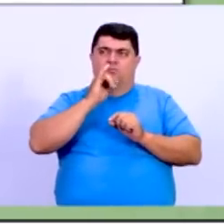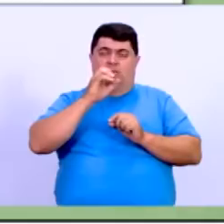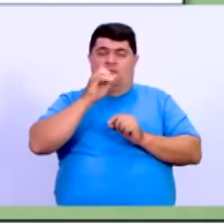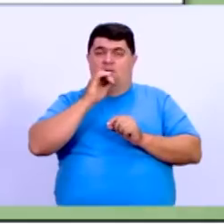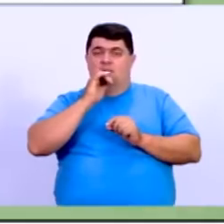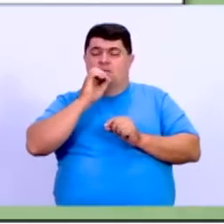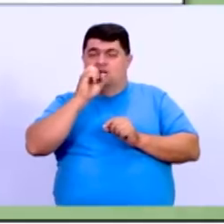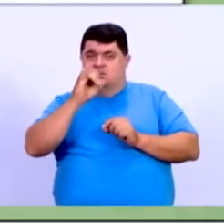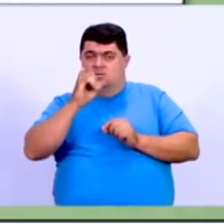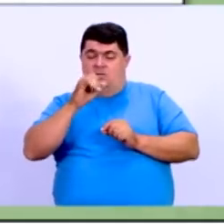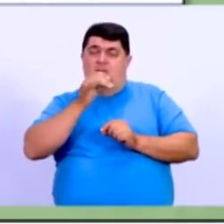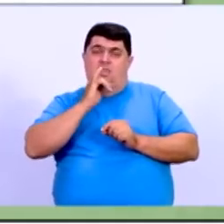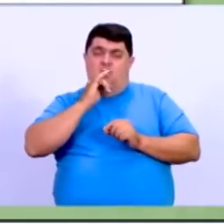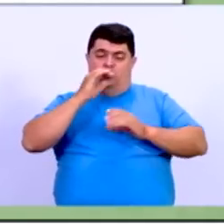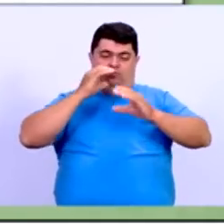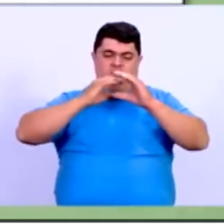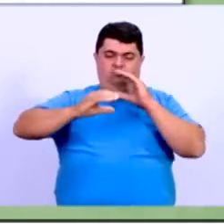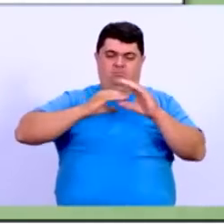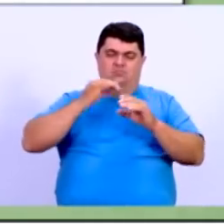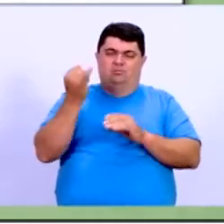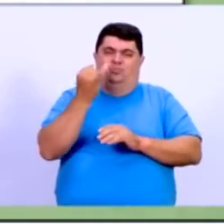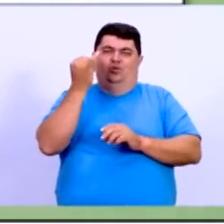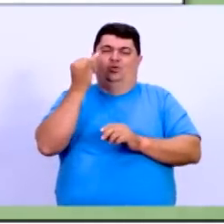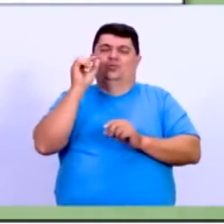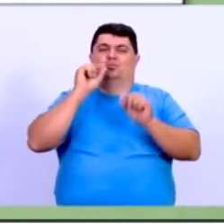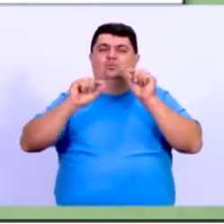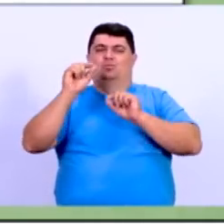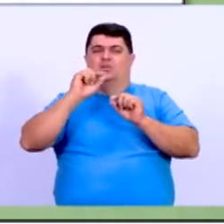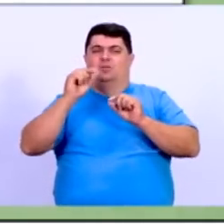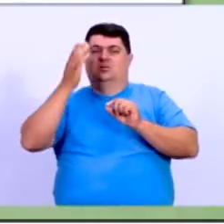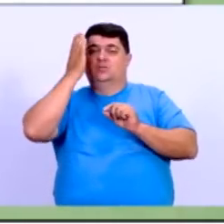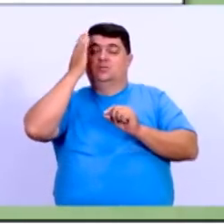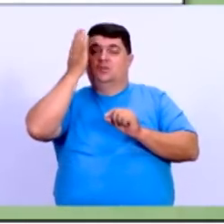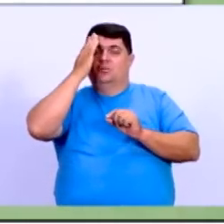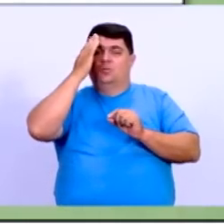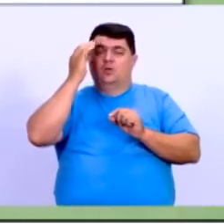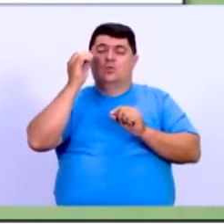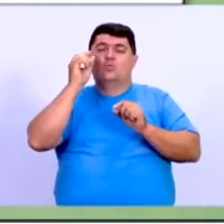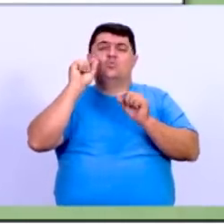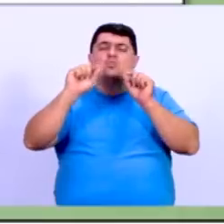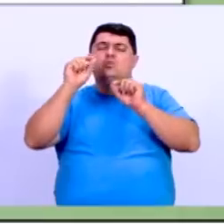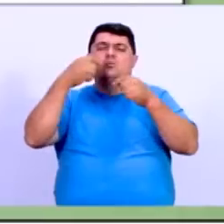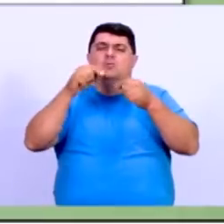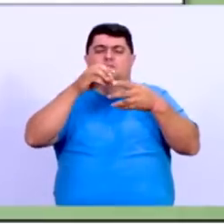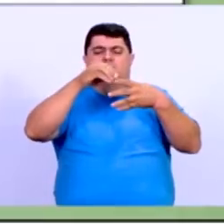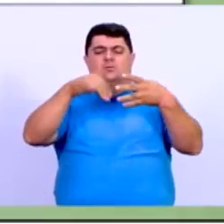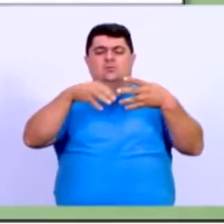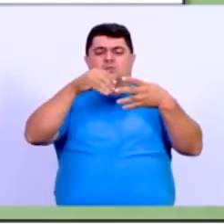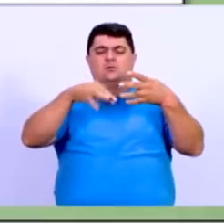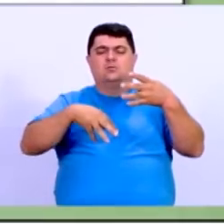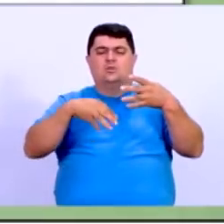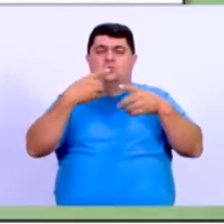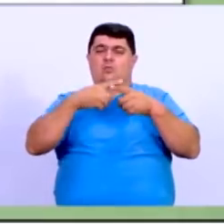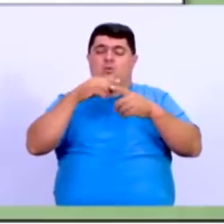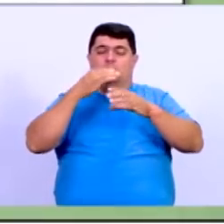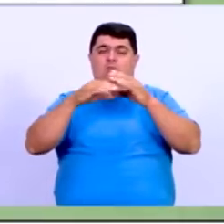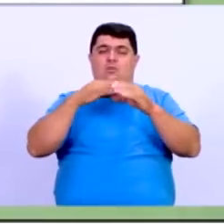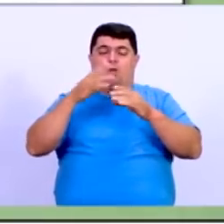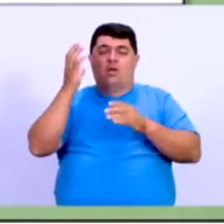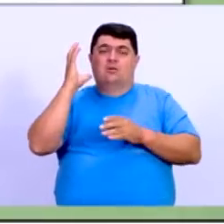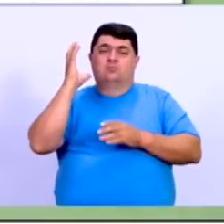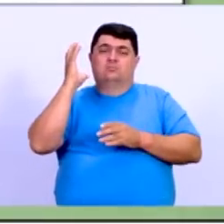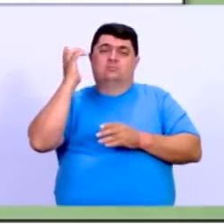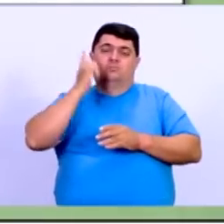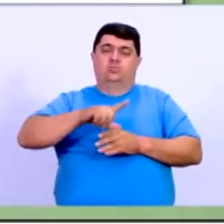trata de comunicação, é importante destacar os elementos necessários para que a comunicação ocorra